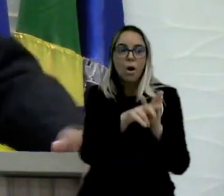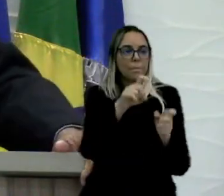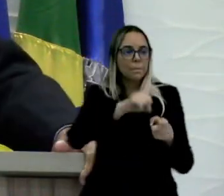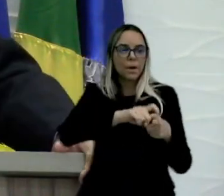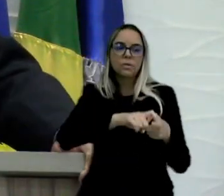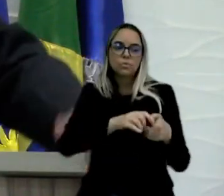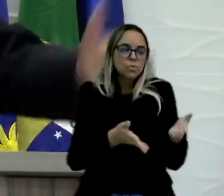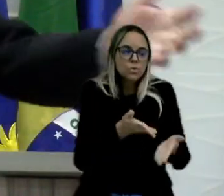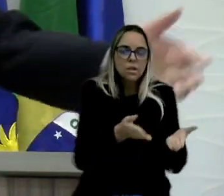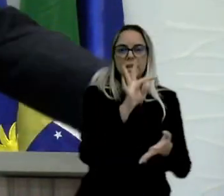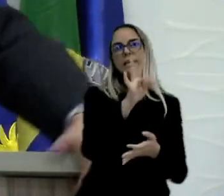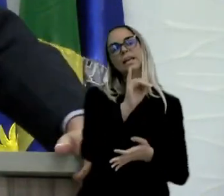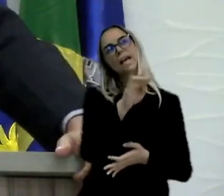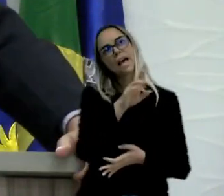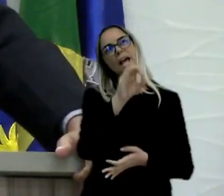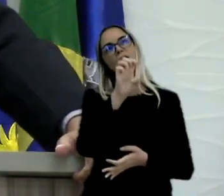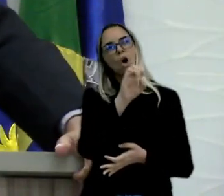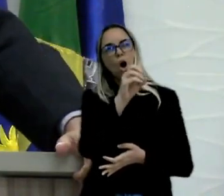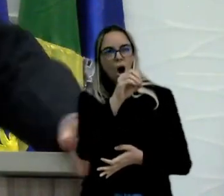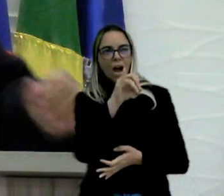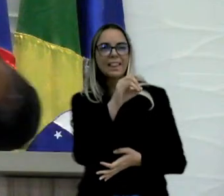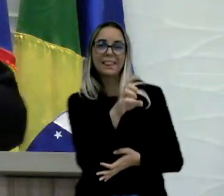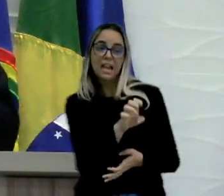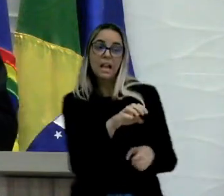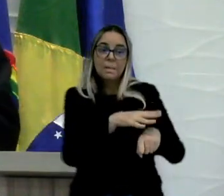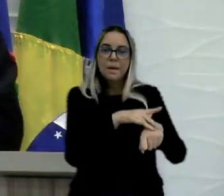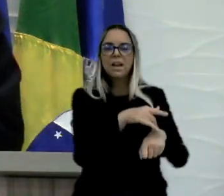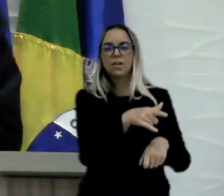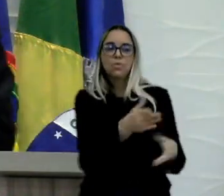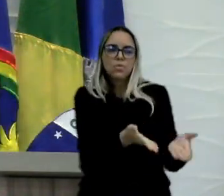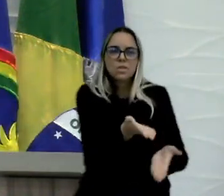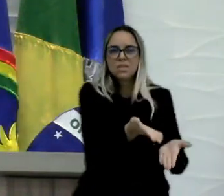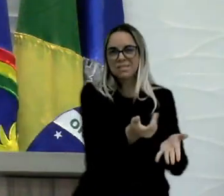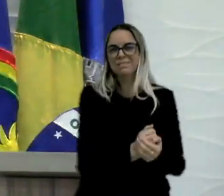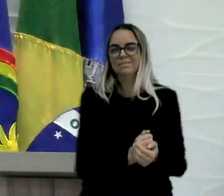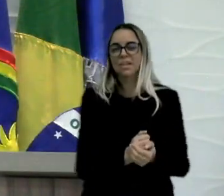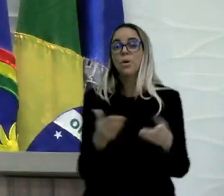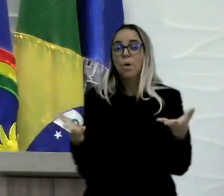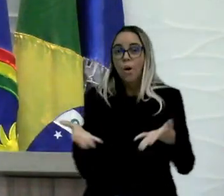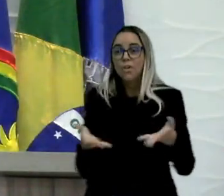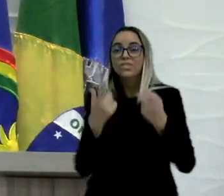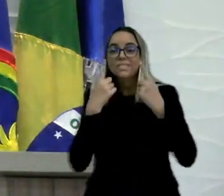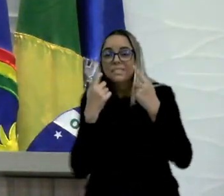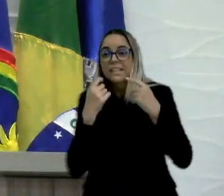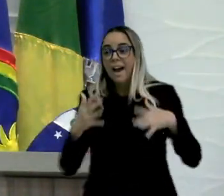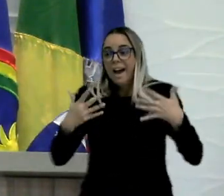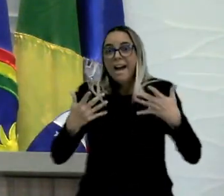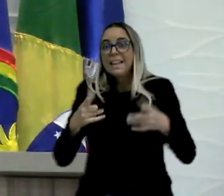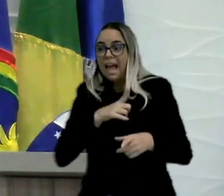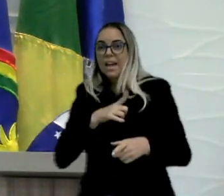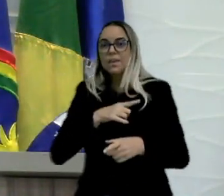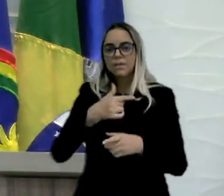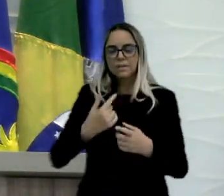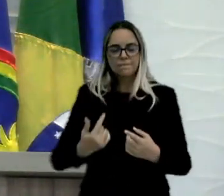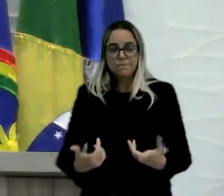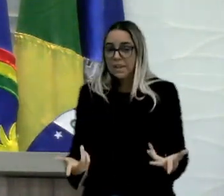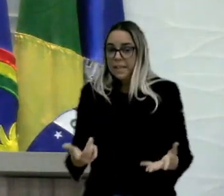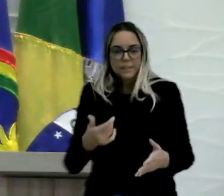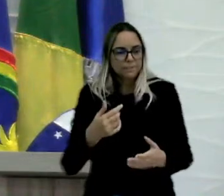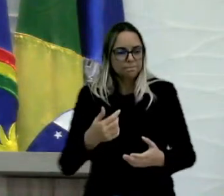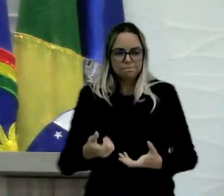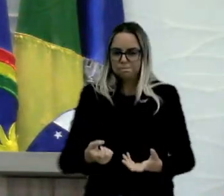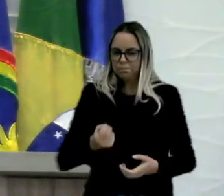tireoide eu choro por causa disso eu choro hoje de alegria porque hoje nós tem mais ultra no nosso município eu choro de